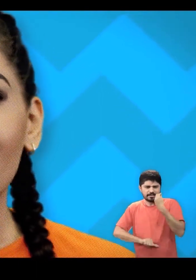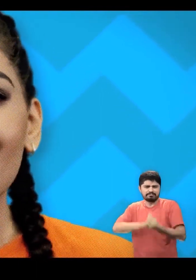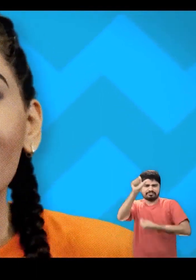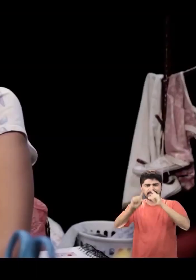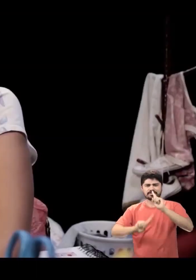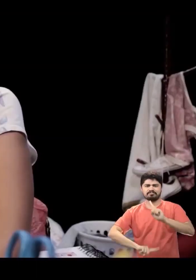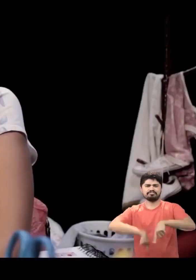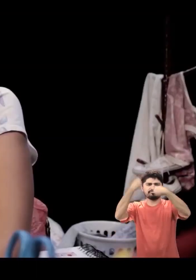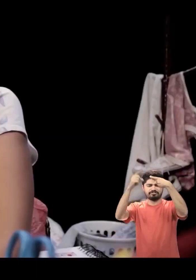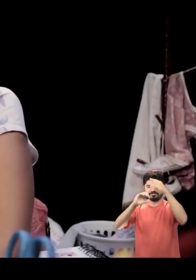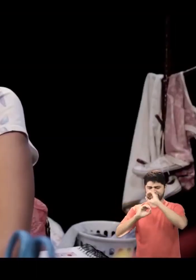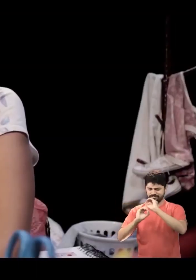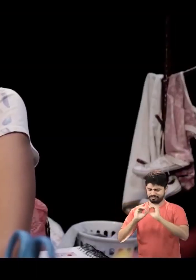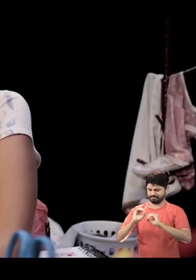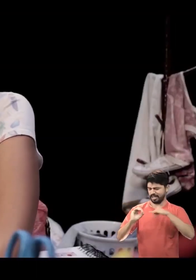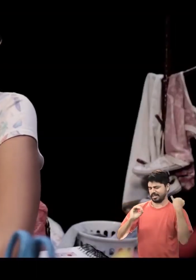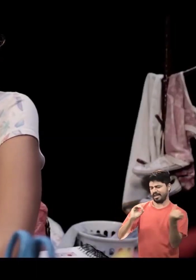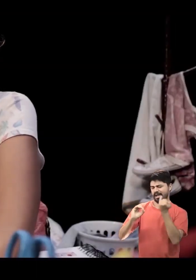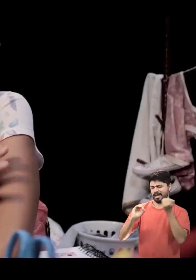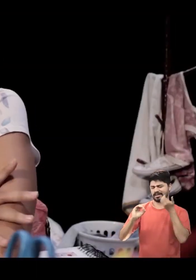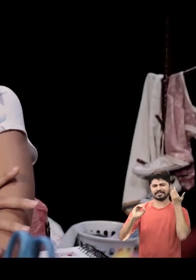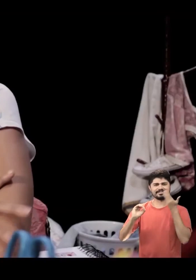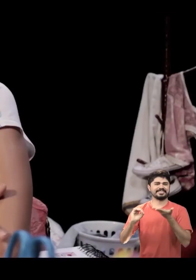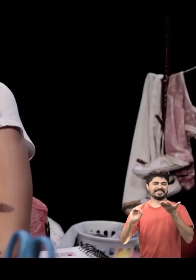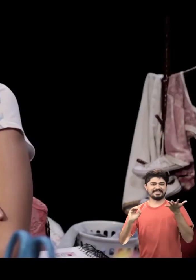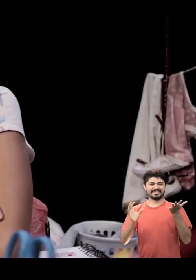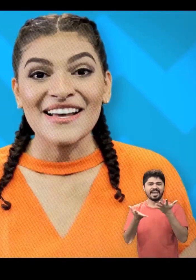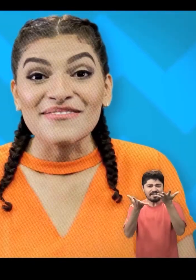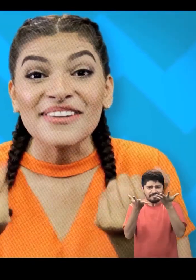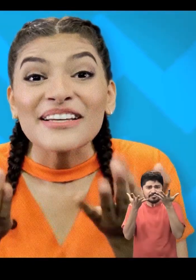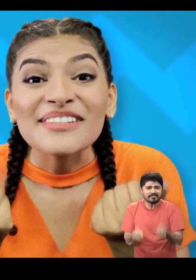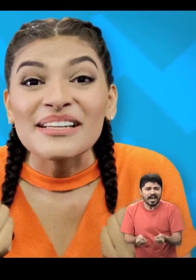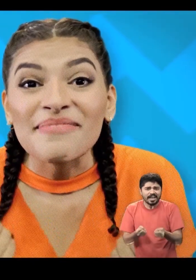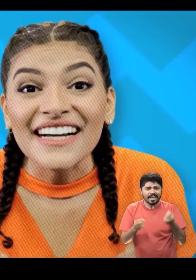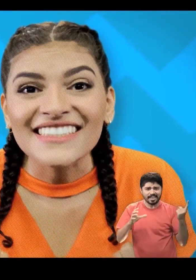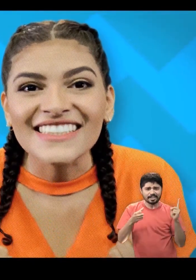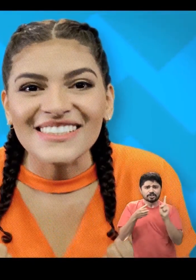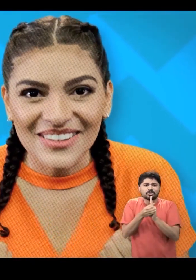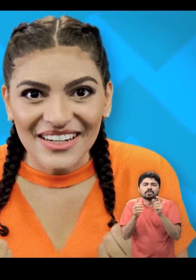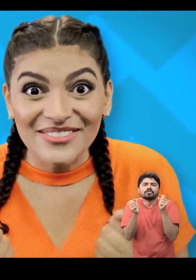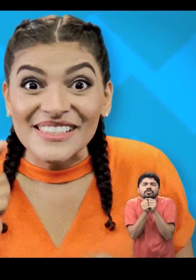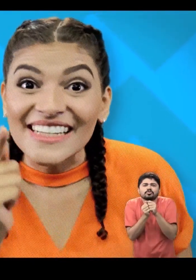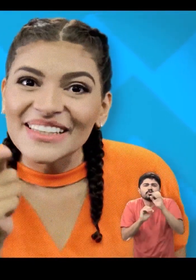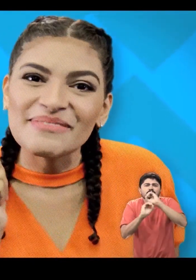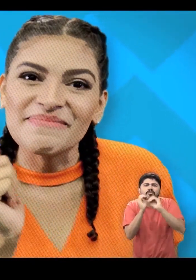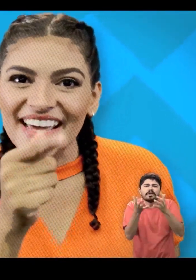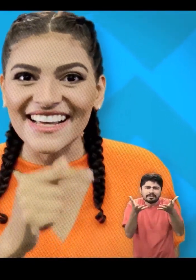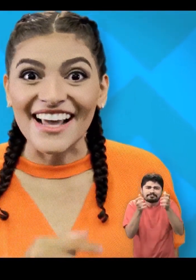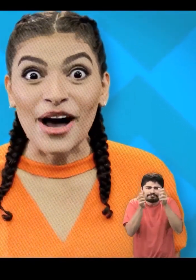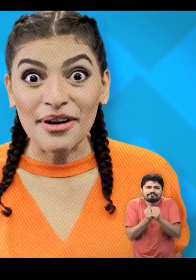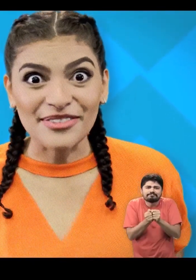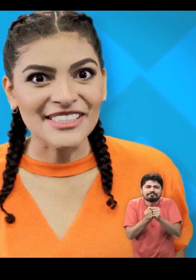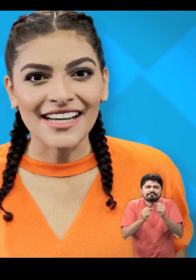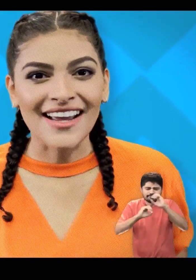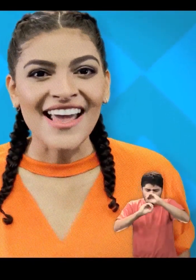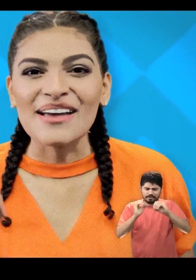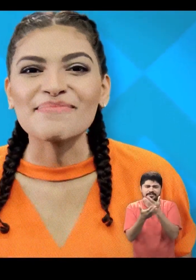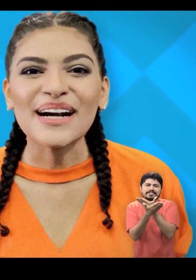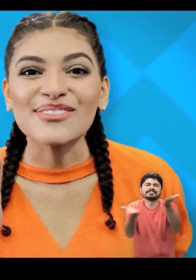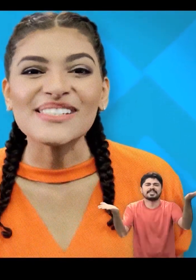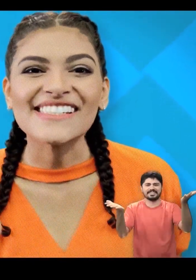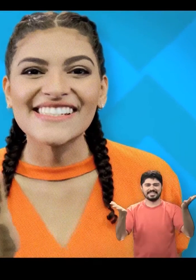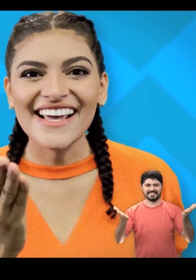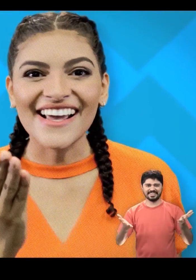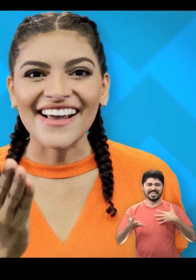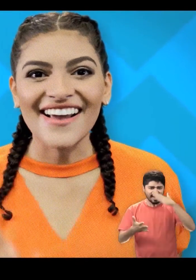suas vidas transformadas por essa importante instituição. Venha fazer parte dessa história você também. A UFG é